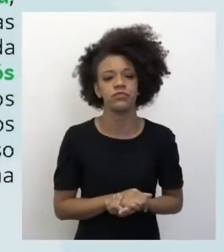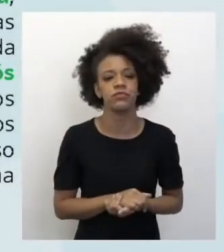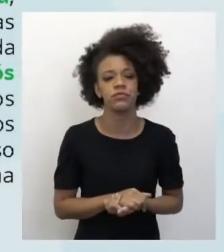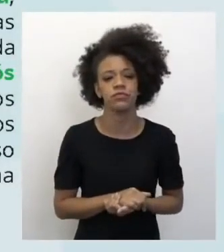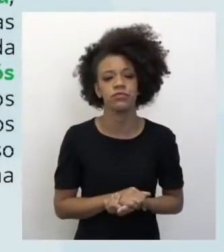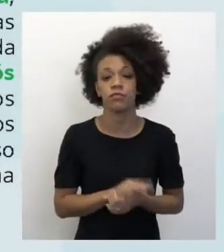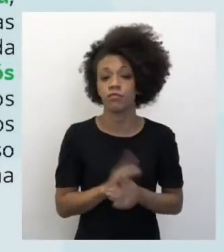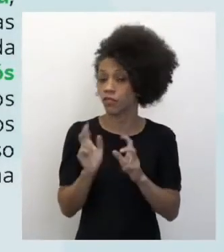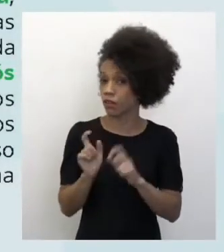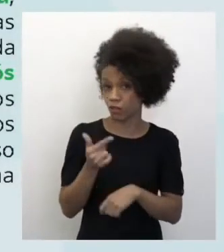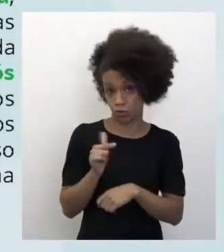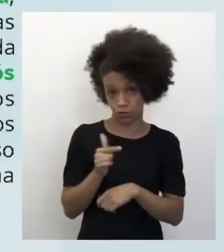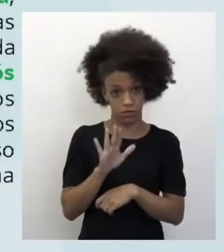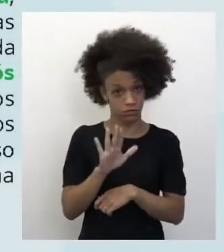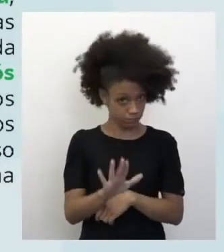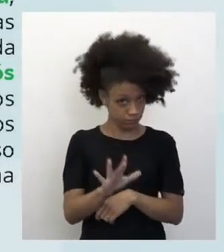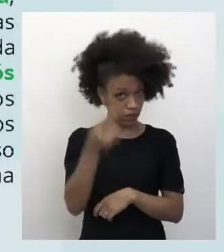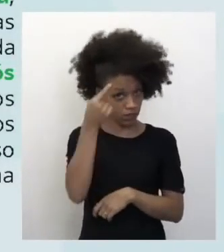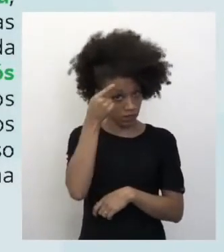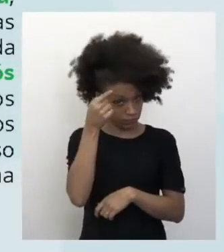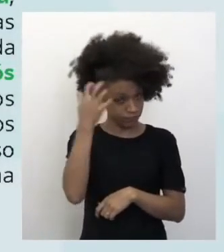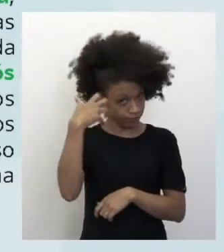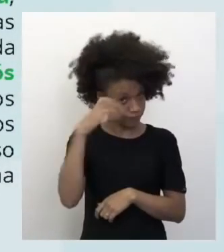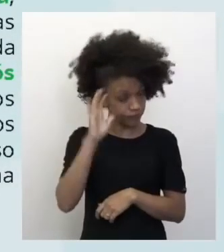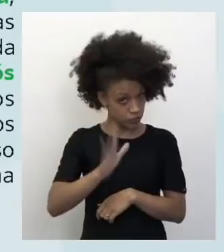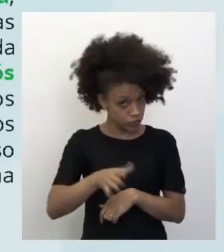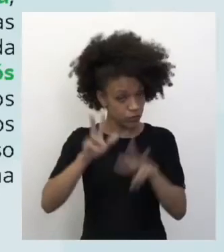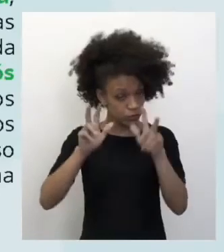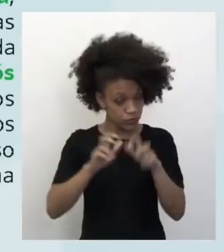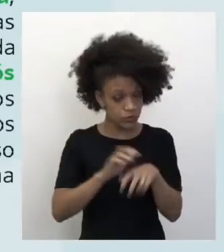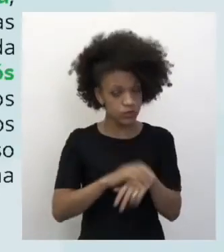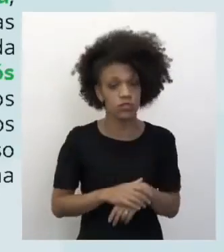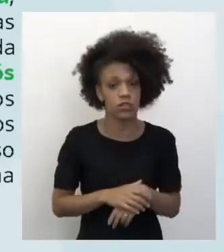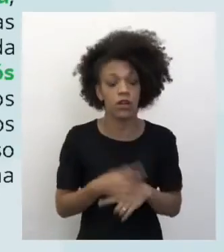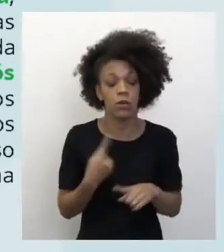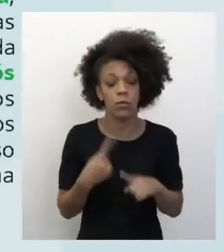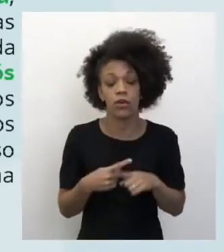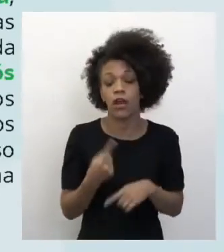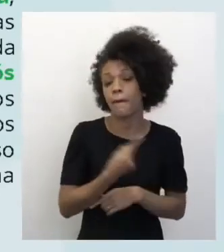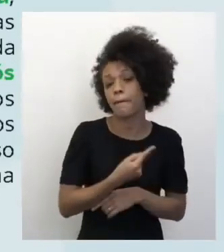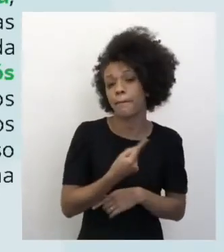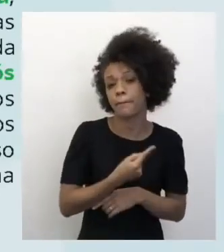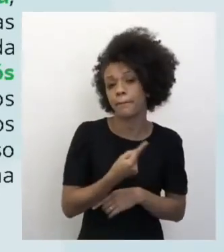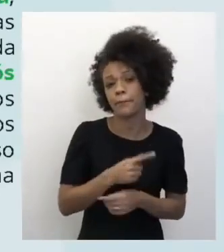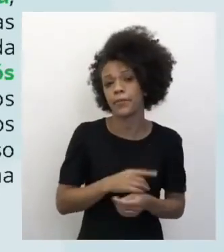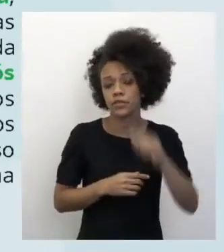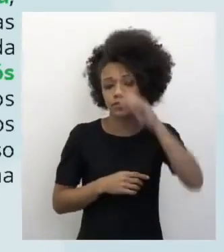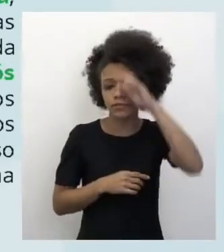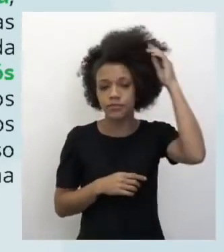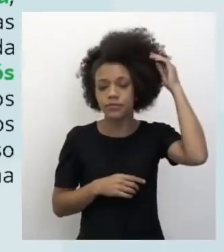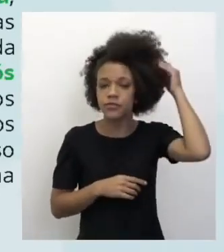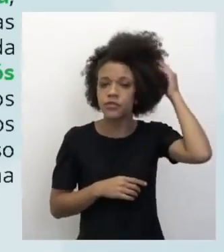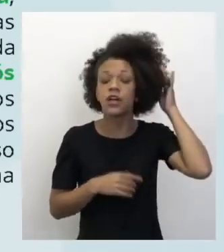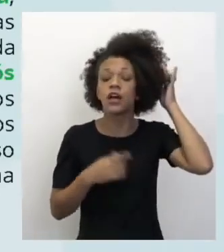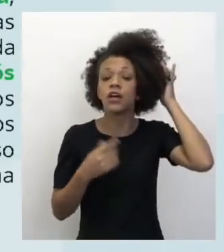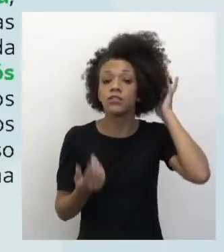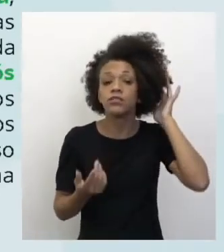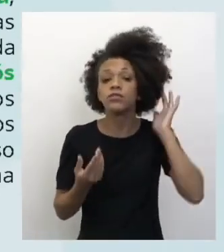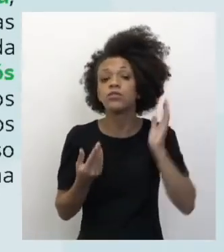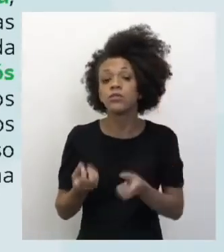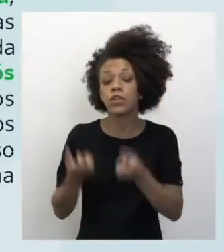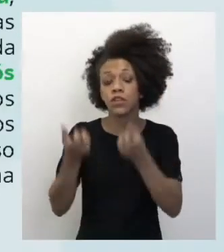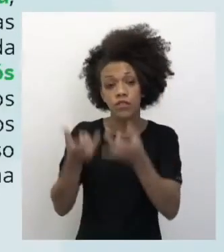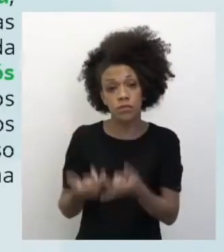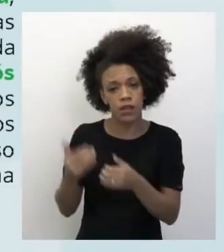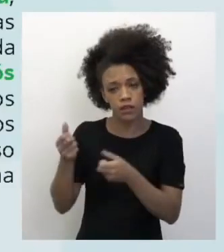tem título, então vocês já vão pensando aí num título, tá bom? Porque vai ser a primeira questão que vocês vão fazer comigo no